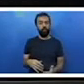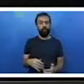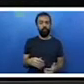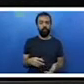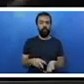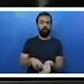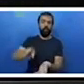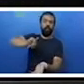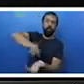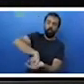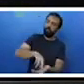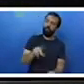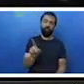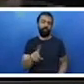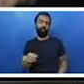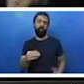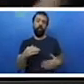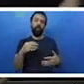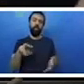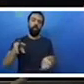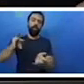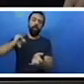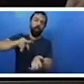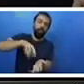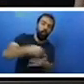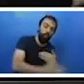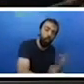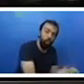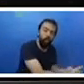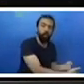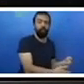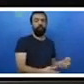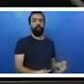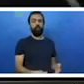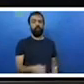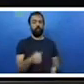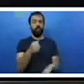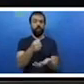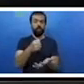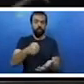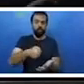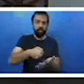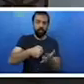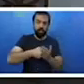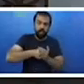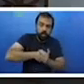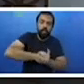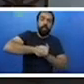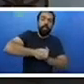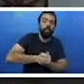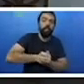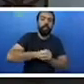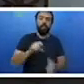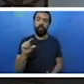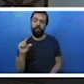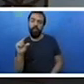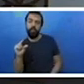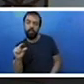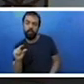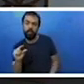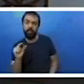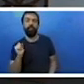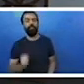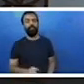chão, ele rola quando ele cai. E isso faz com que o impacto seja diminuído e ele já possa fazer um outro movimento de maneira muito mais